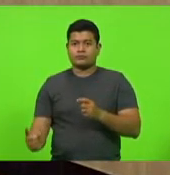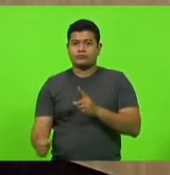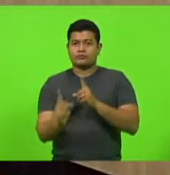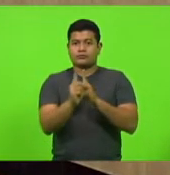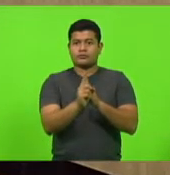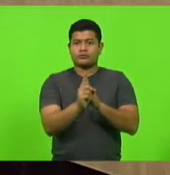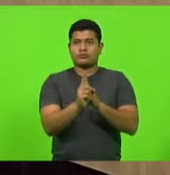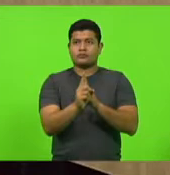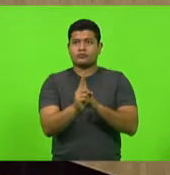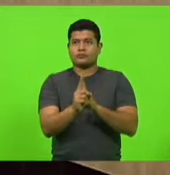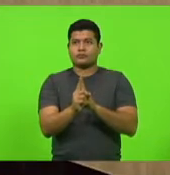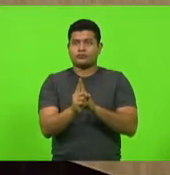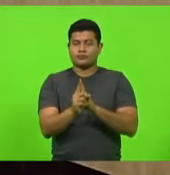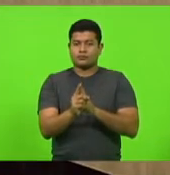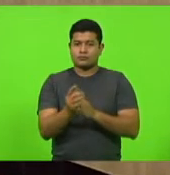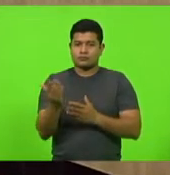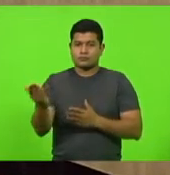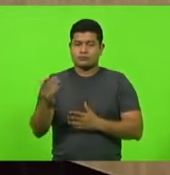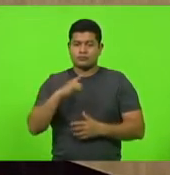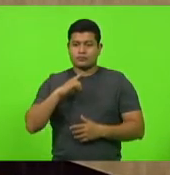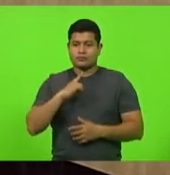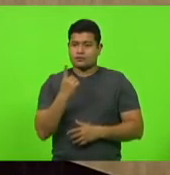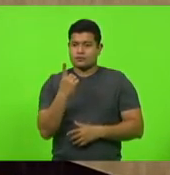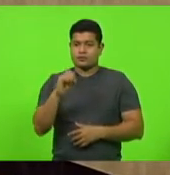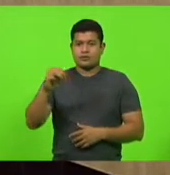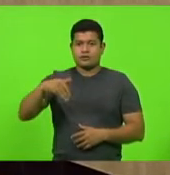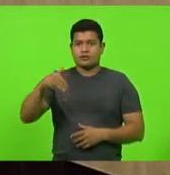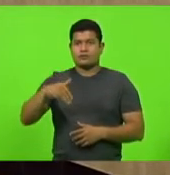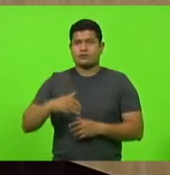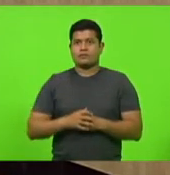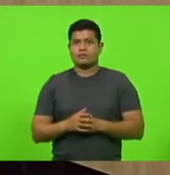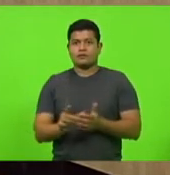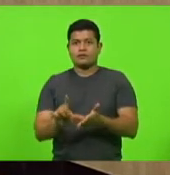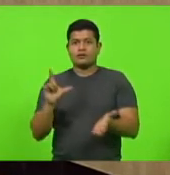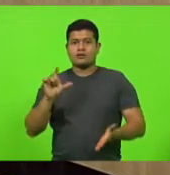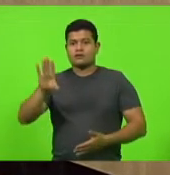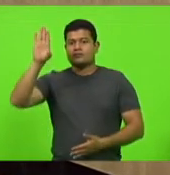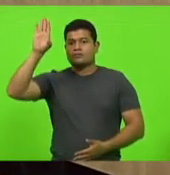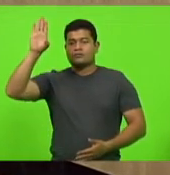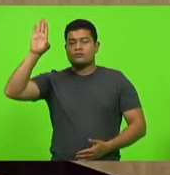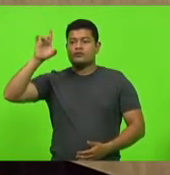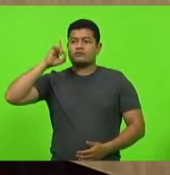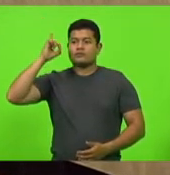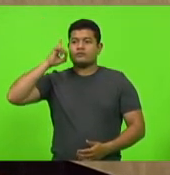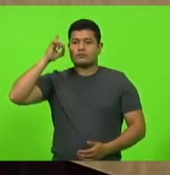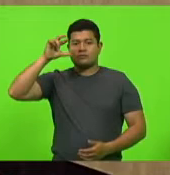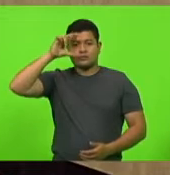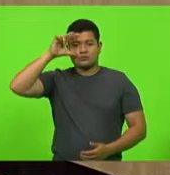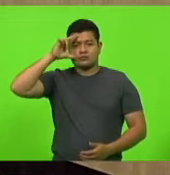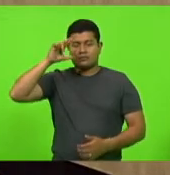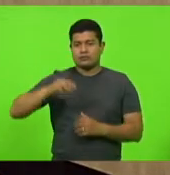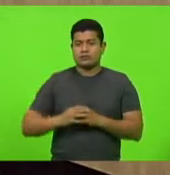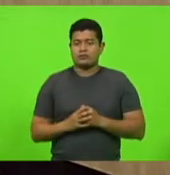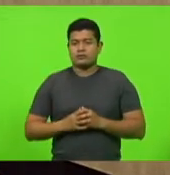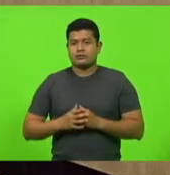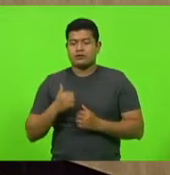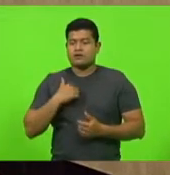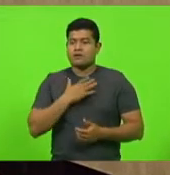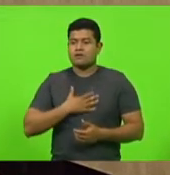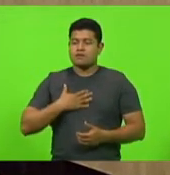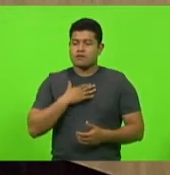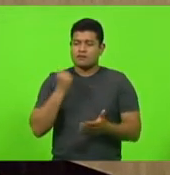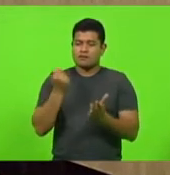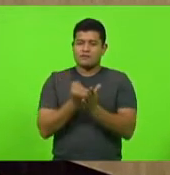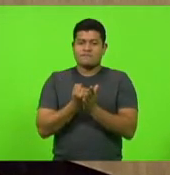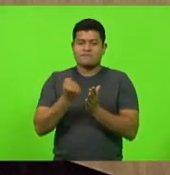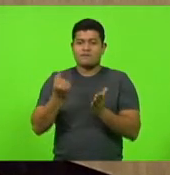Deputado Kennedy Nunes, Vossa Excelência terá 10 minutos, deputado. Questão de ordem antes do pronunciamento. Pois não, deputado Alba. Presidente, gostaria de registrar a presença